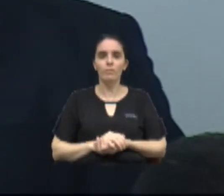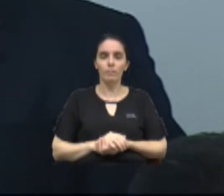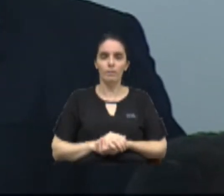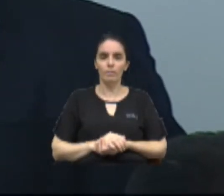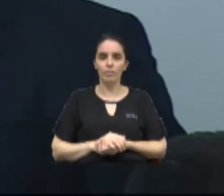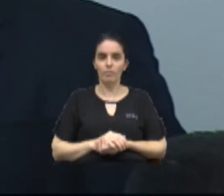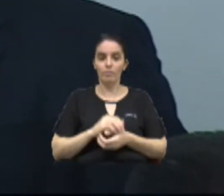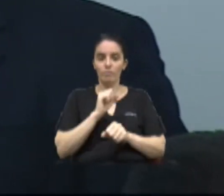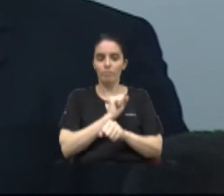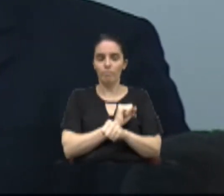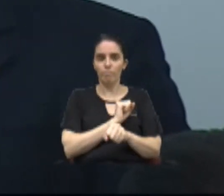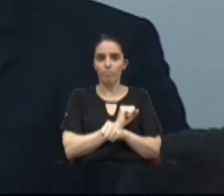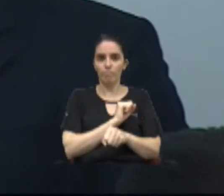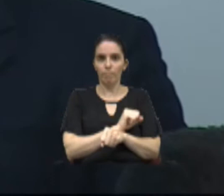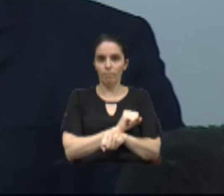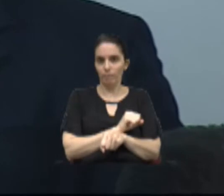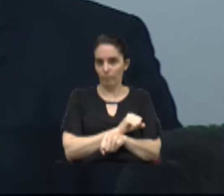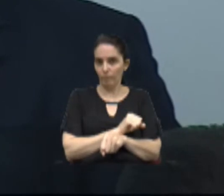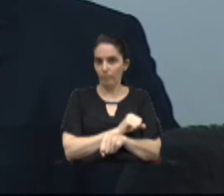esperando.